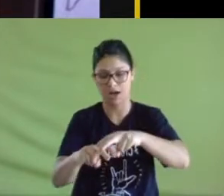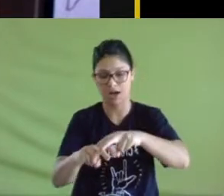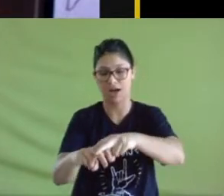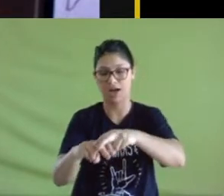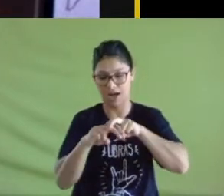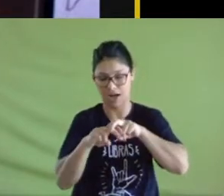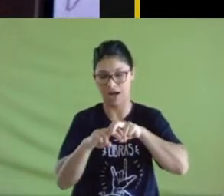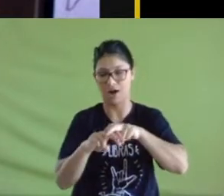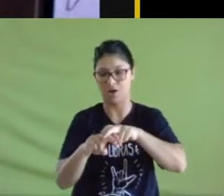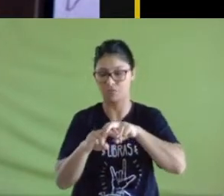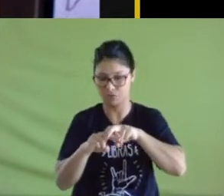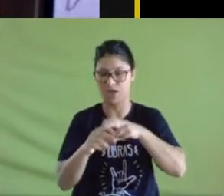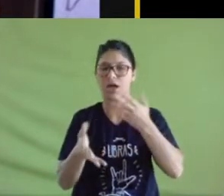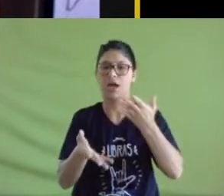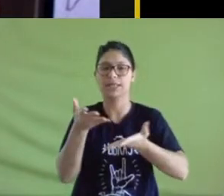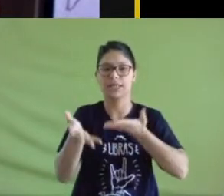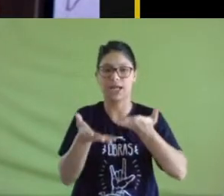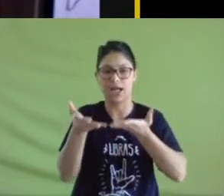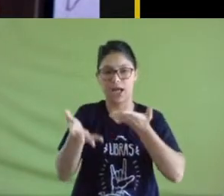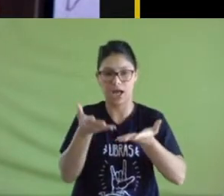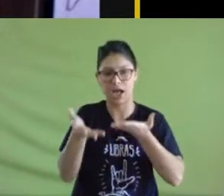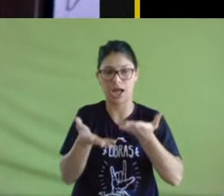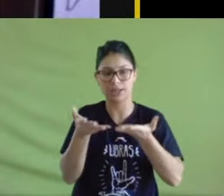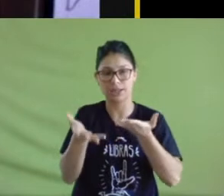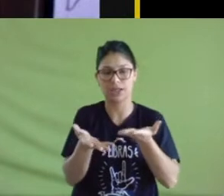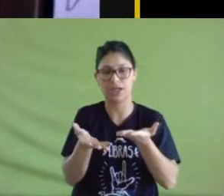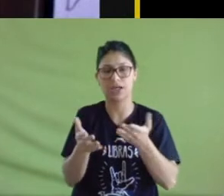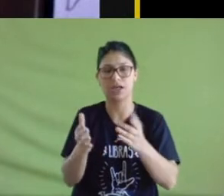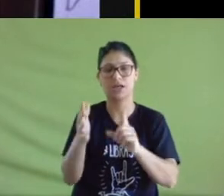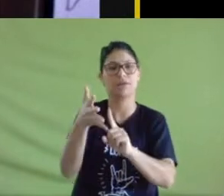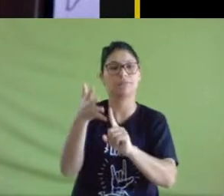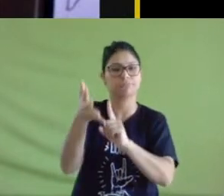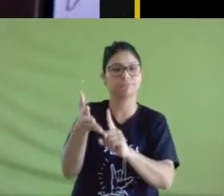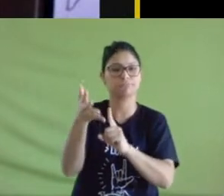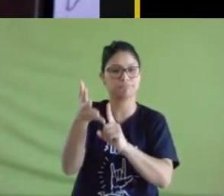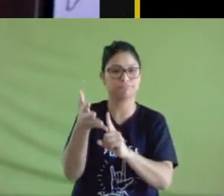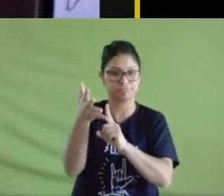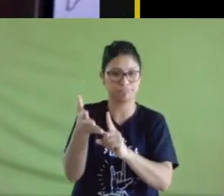trata no discurso. Então, nesse sentido, a ideia de que